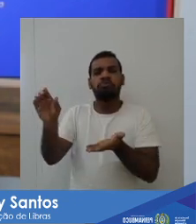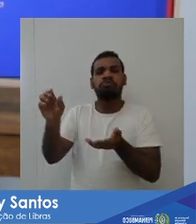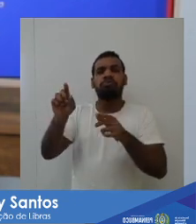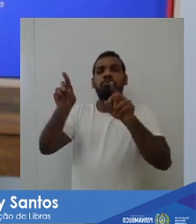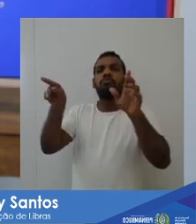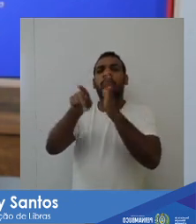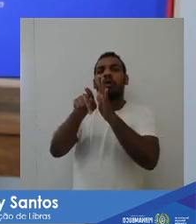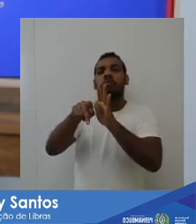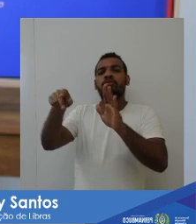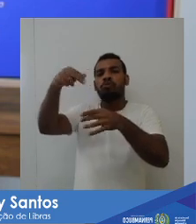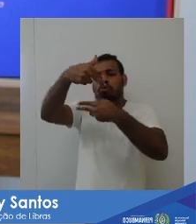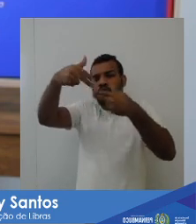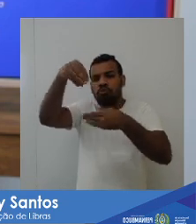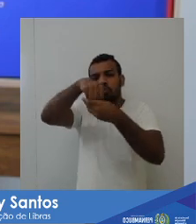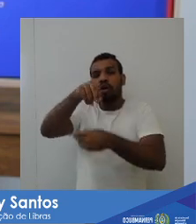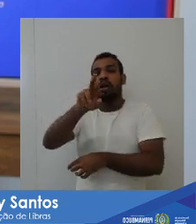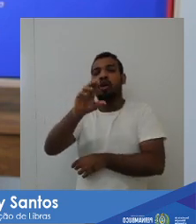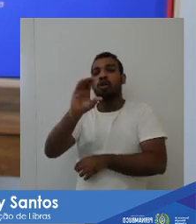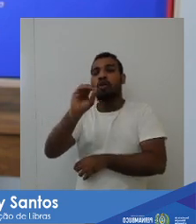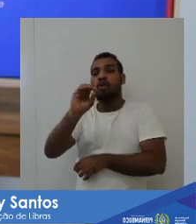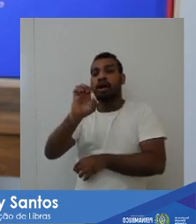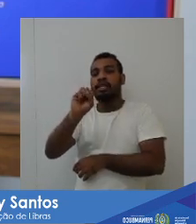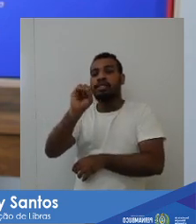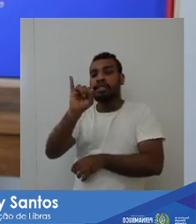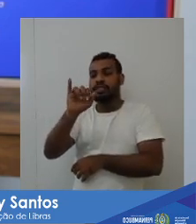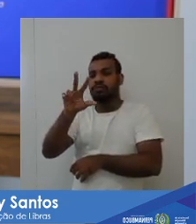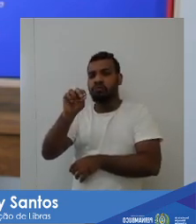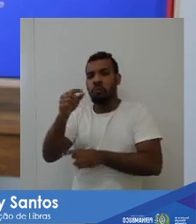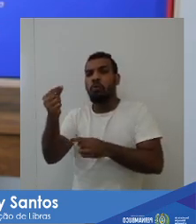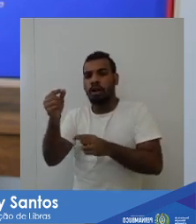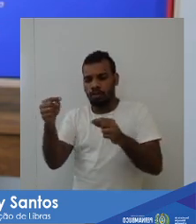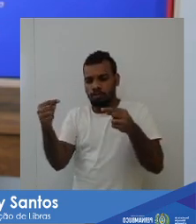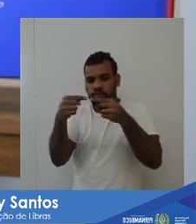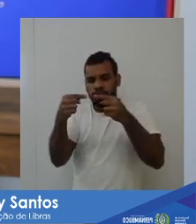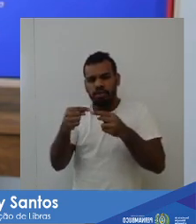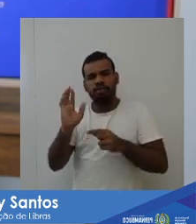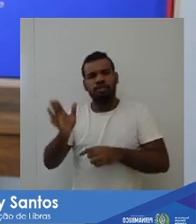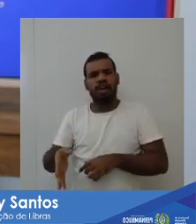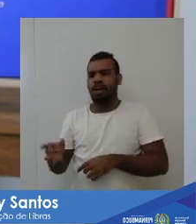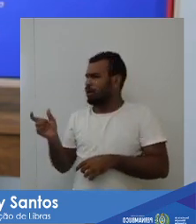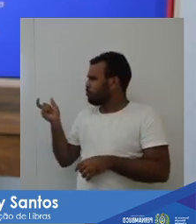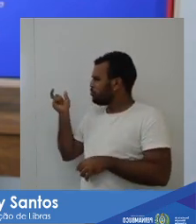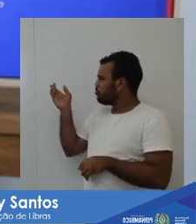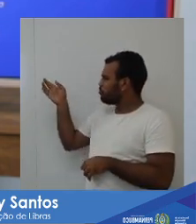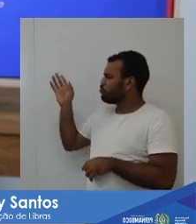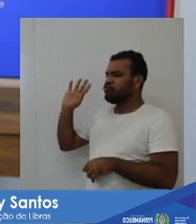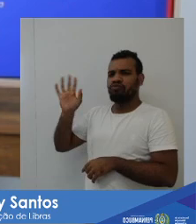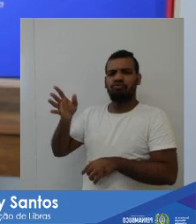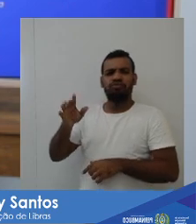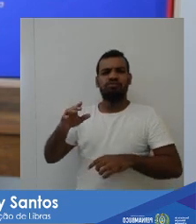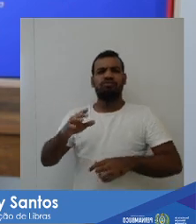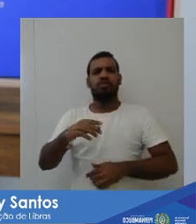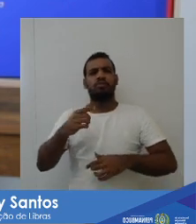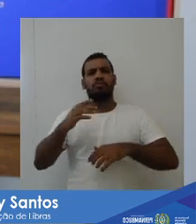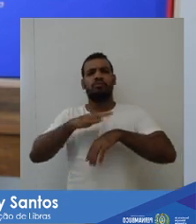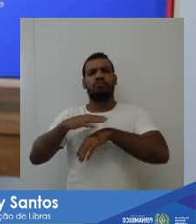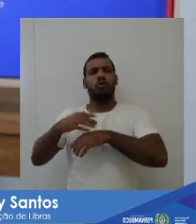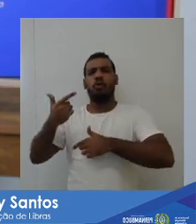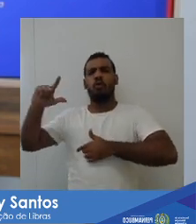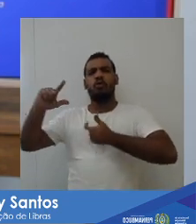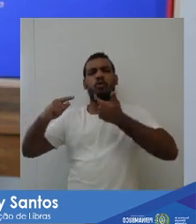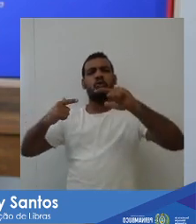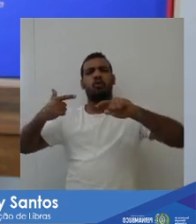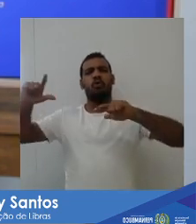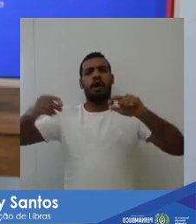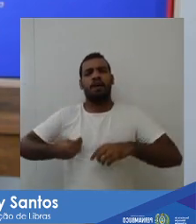coesivos, não é? E aí é bem provável que você já tenha escutado essa expressão em outros momentos da